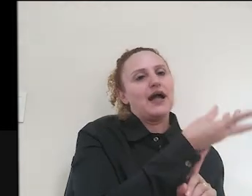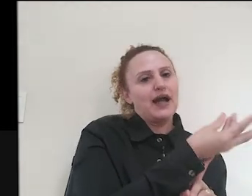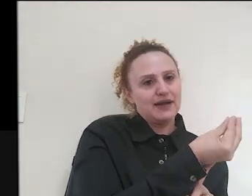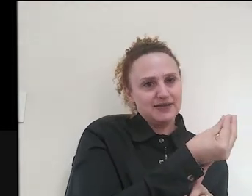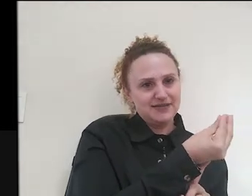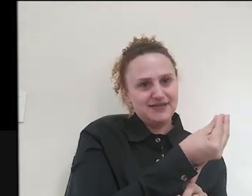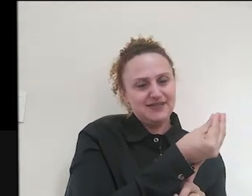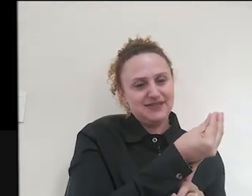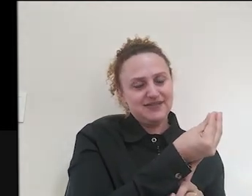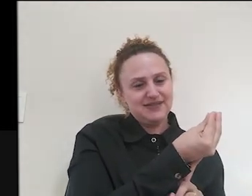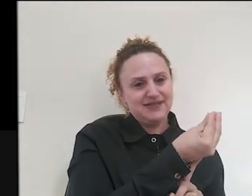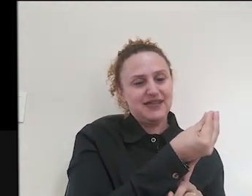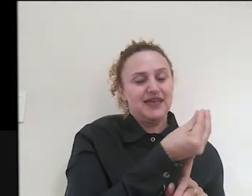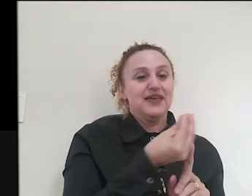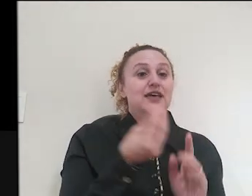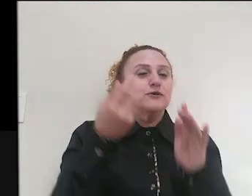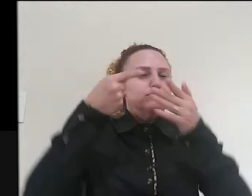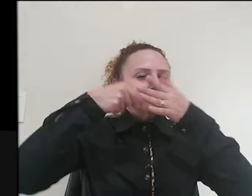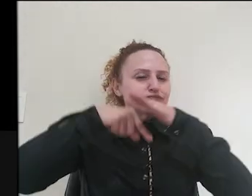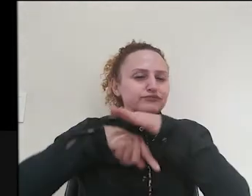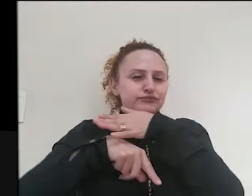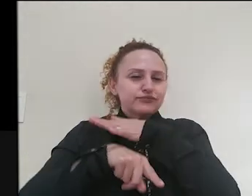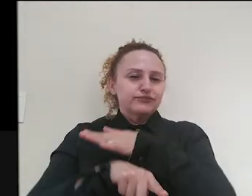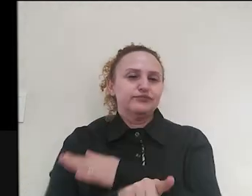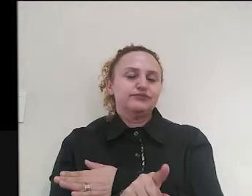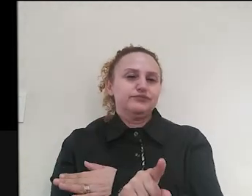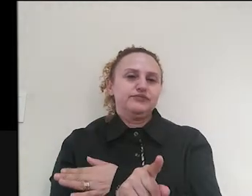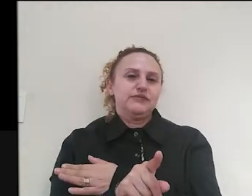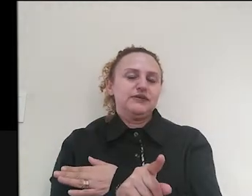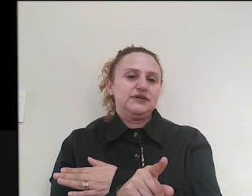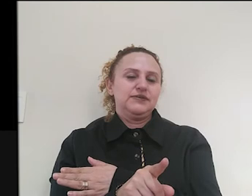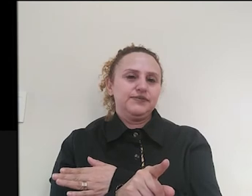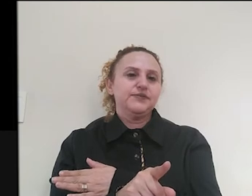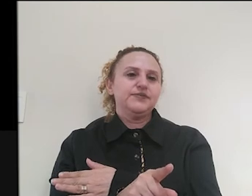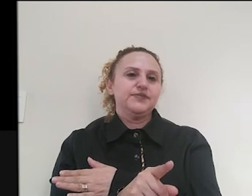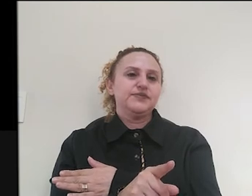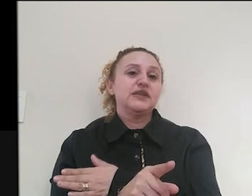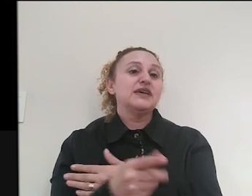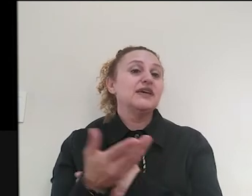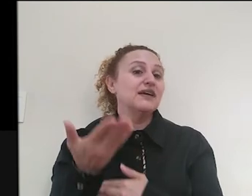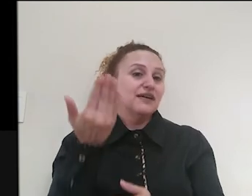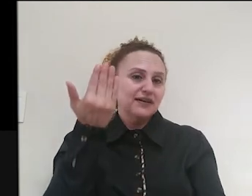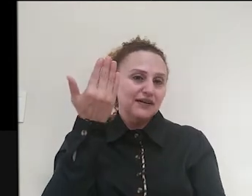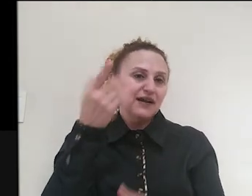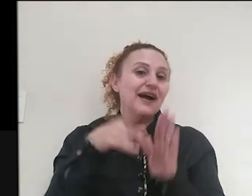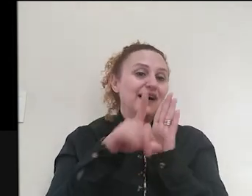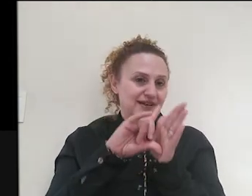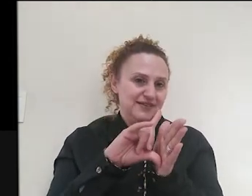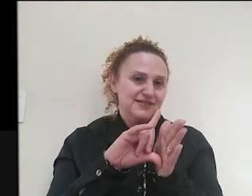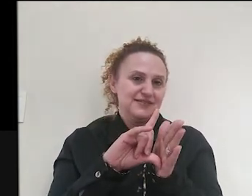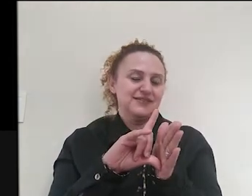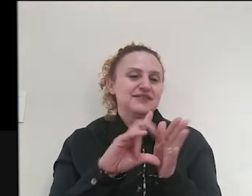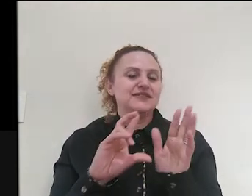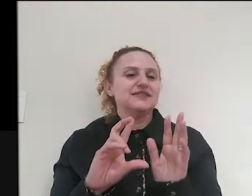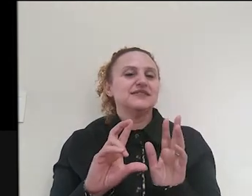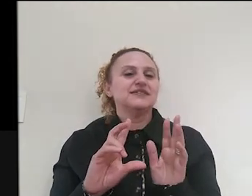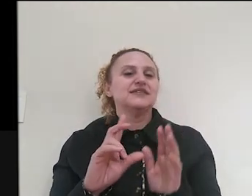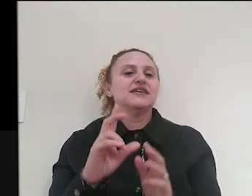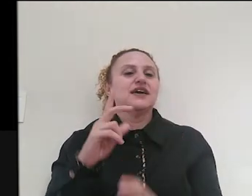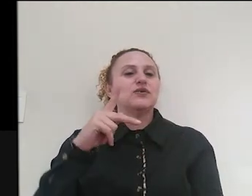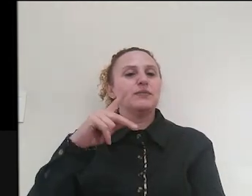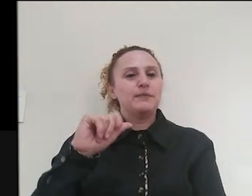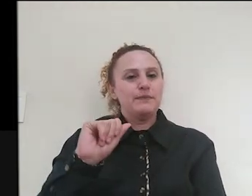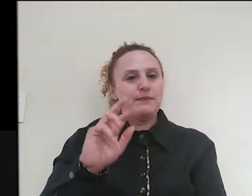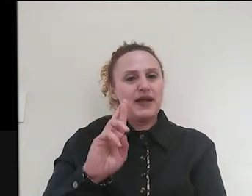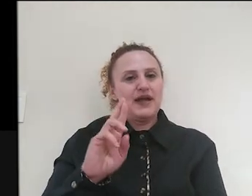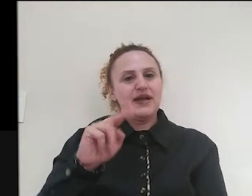Dando uma impessoalidade maior ao que antes era derrame lírico, né? Então, algumas características do parnasianismo seria